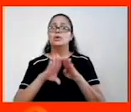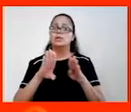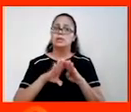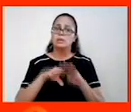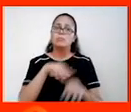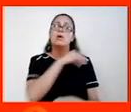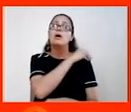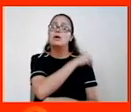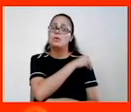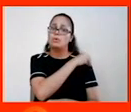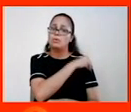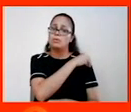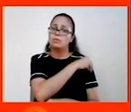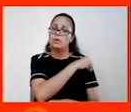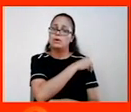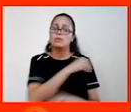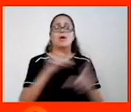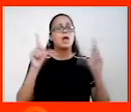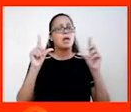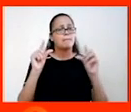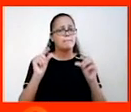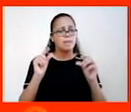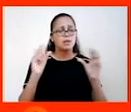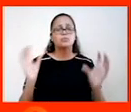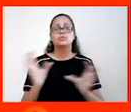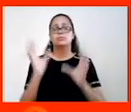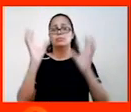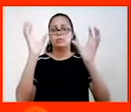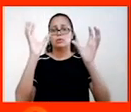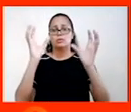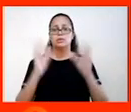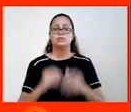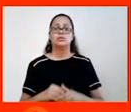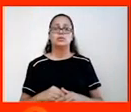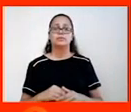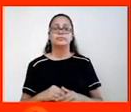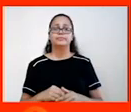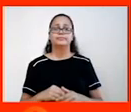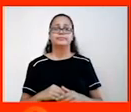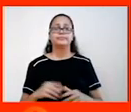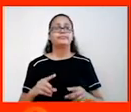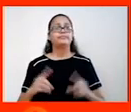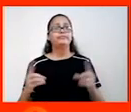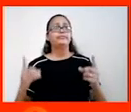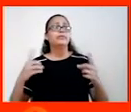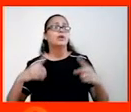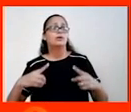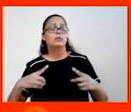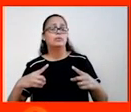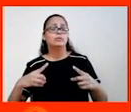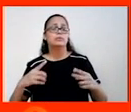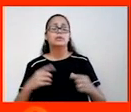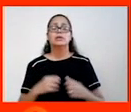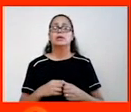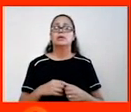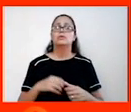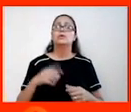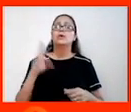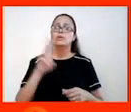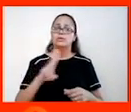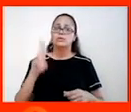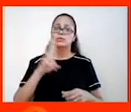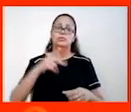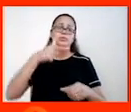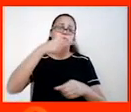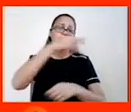fonte menos poluente e é renovável, né? Ao contrário, por exemplo, da gasolina, que utiliza do petróleo, que é um